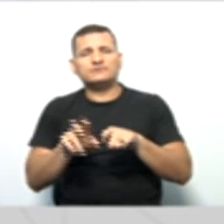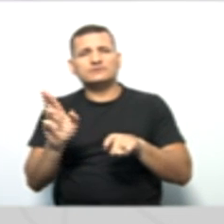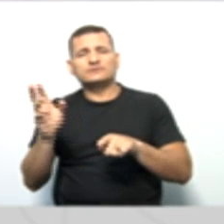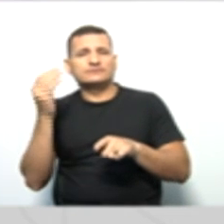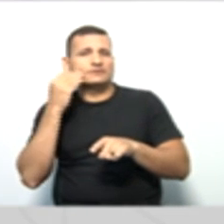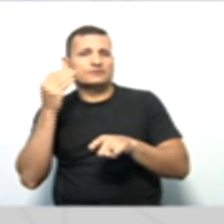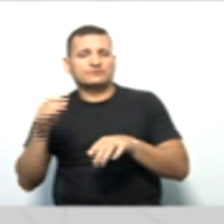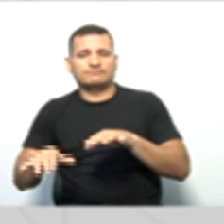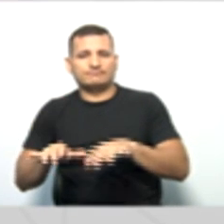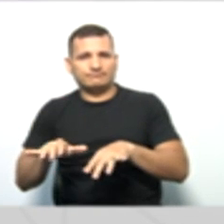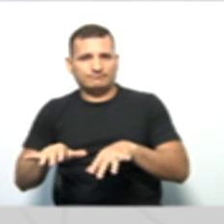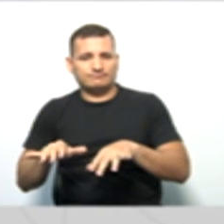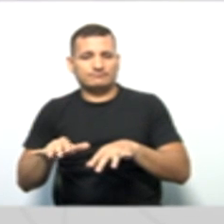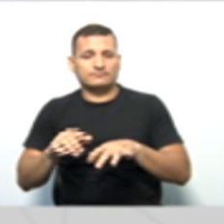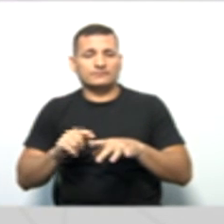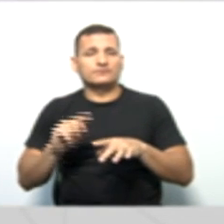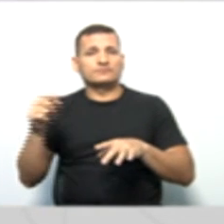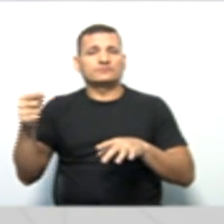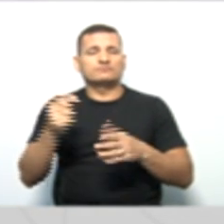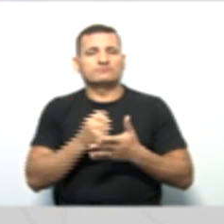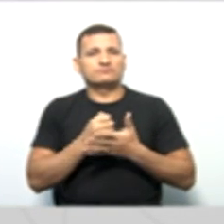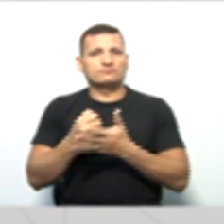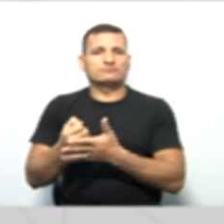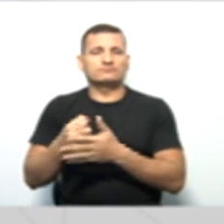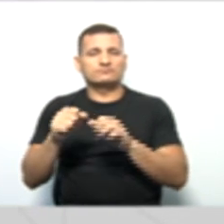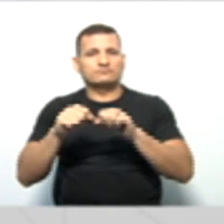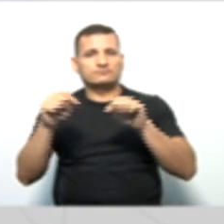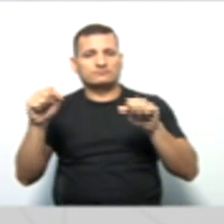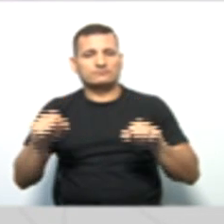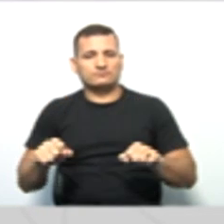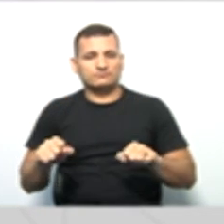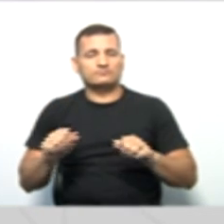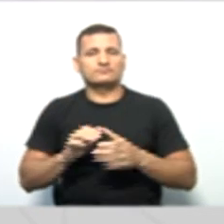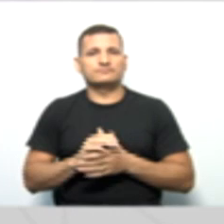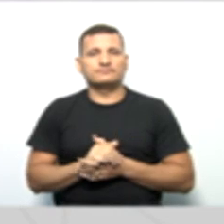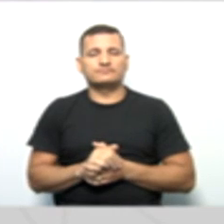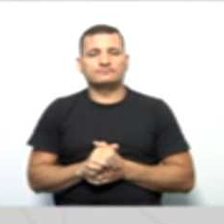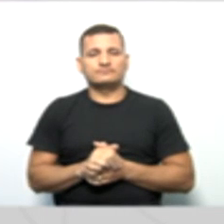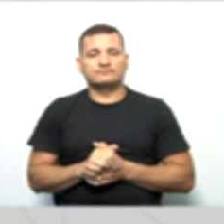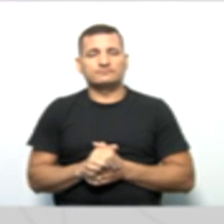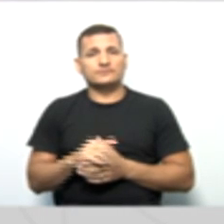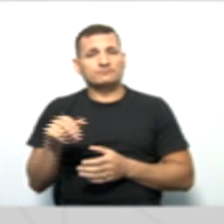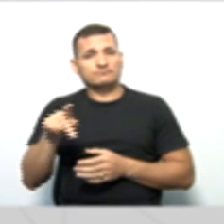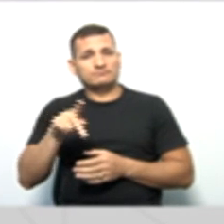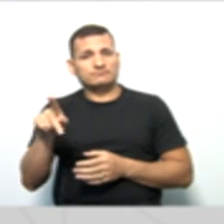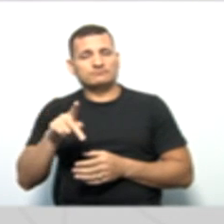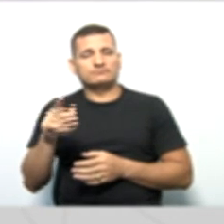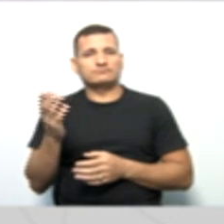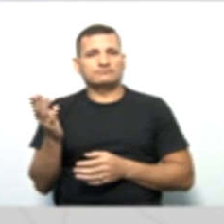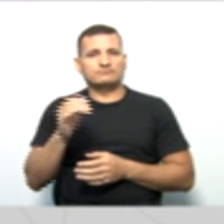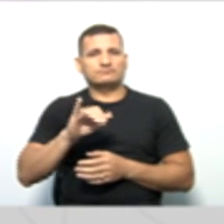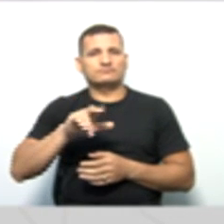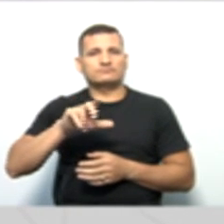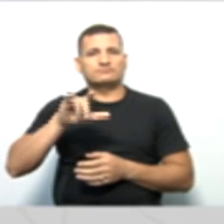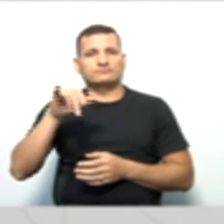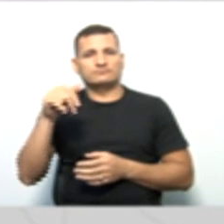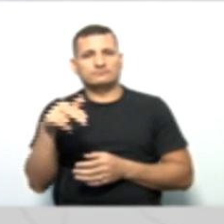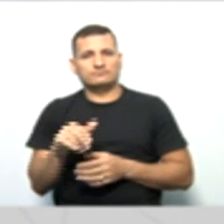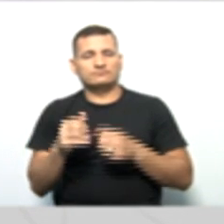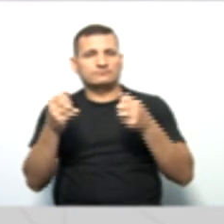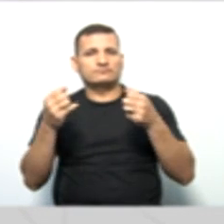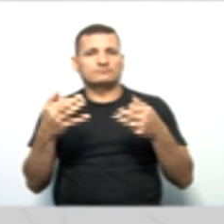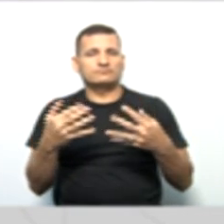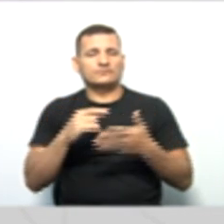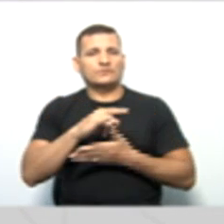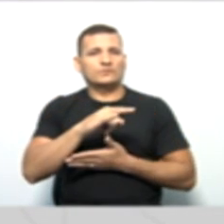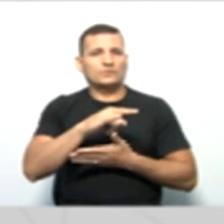e subsequentemente dão suporte ao software, né? Então, a professora Juliana já falou isso aqui na aula de hoje, né?